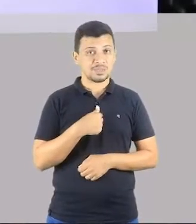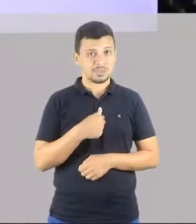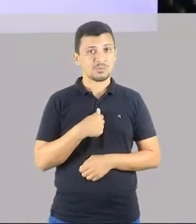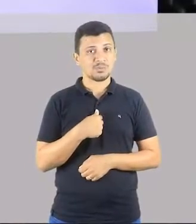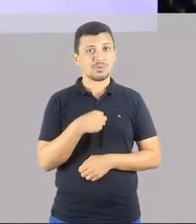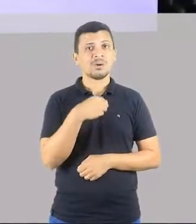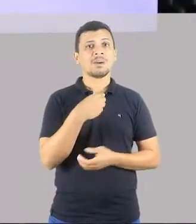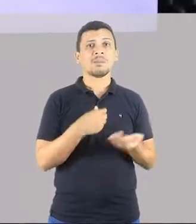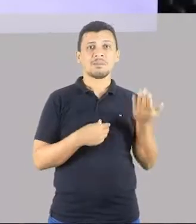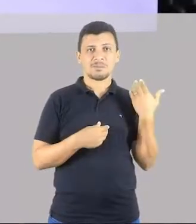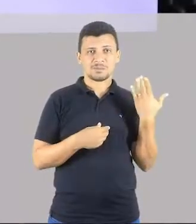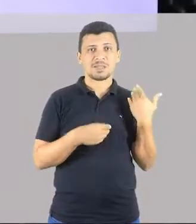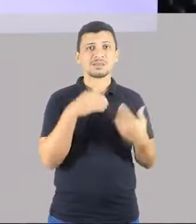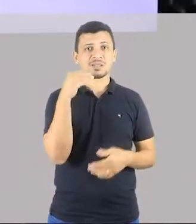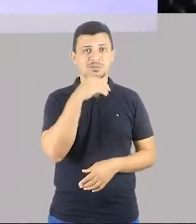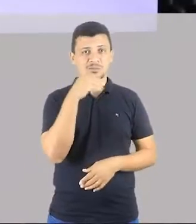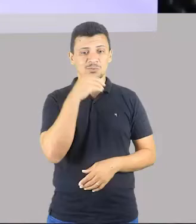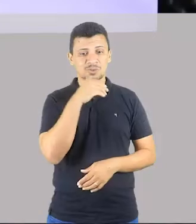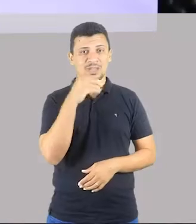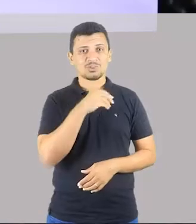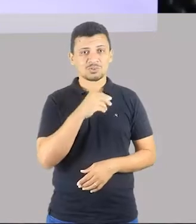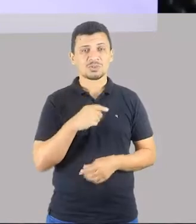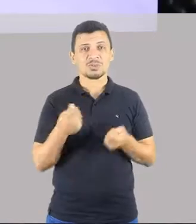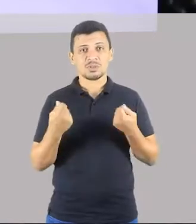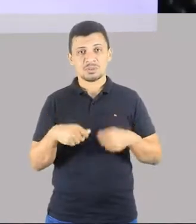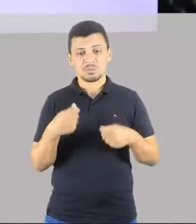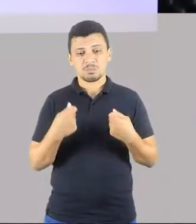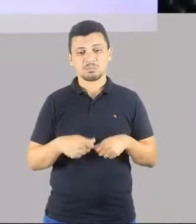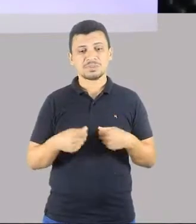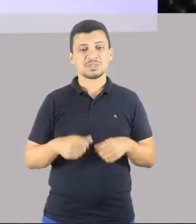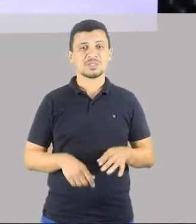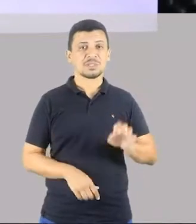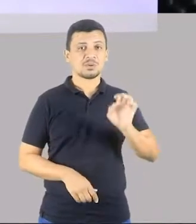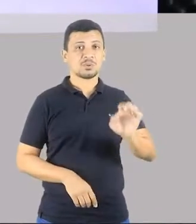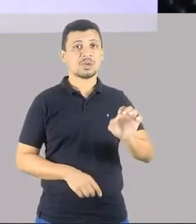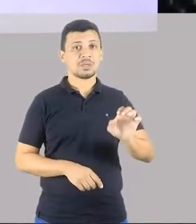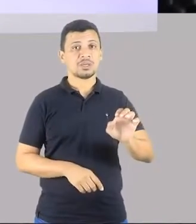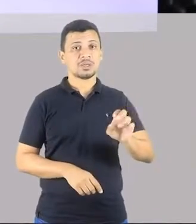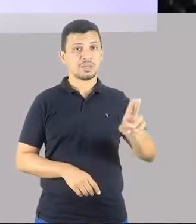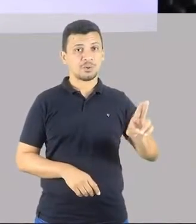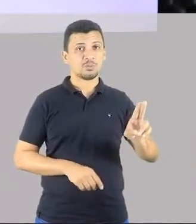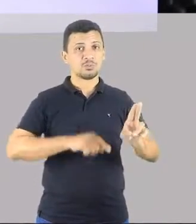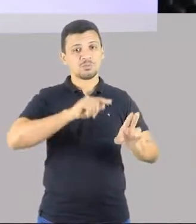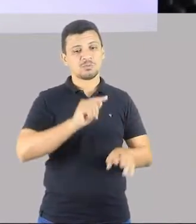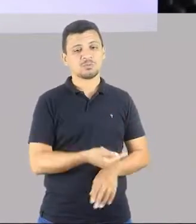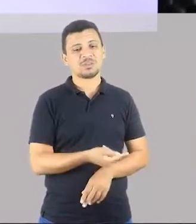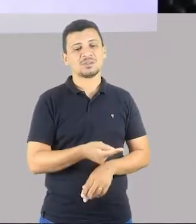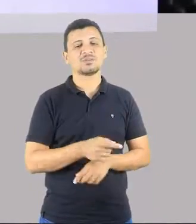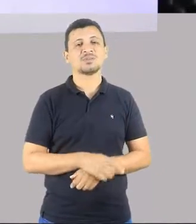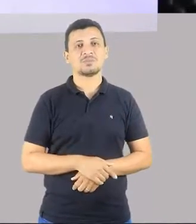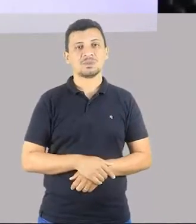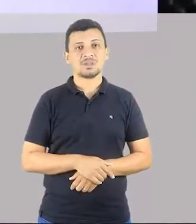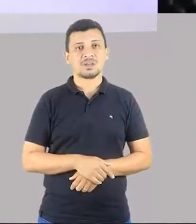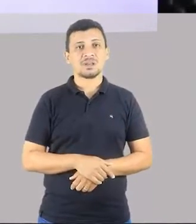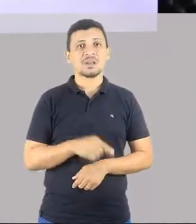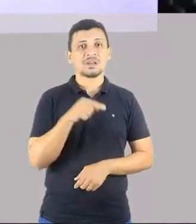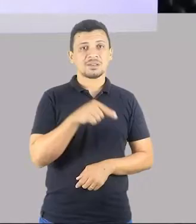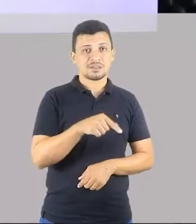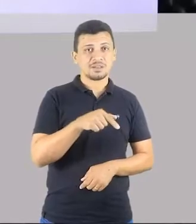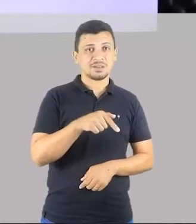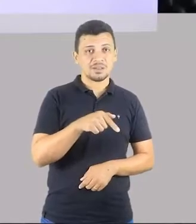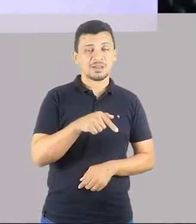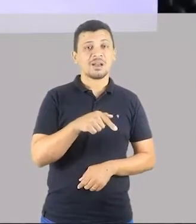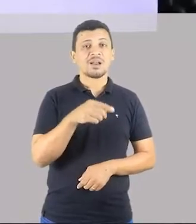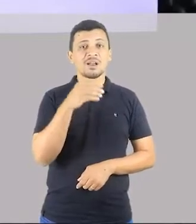era frágil, certo? Eu precisaria da vírgula depois do eu. Essa oração, essa estrutura que era frágil, ela precisa